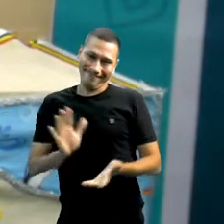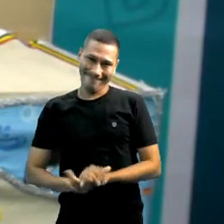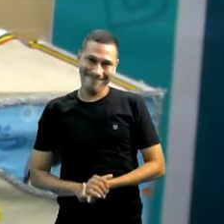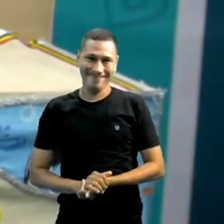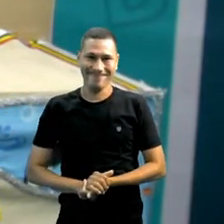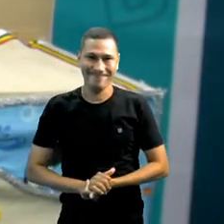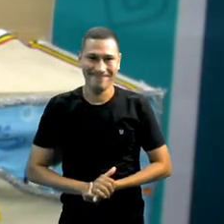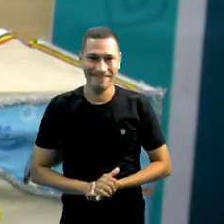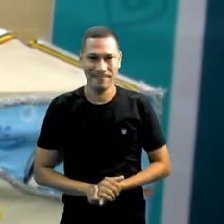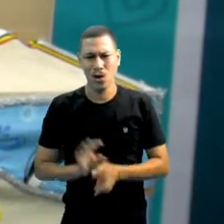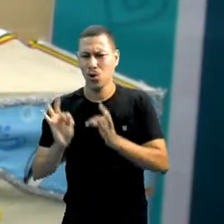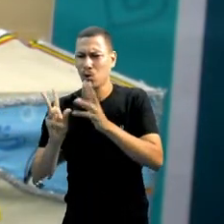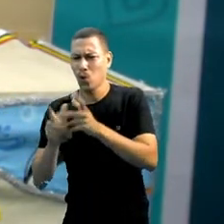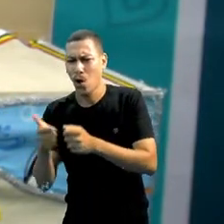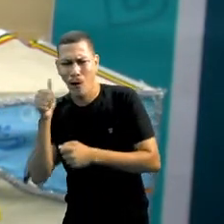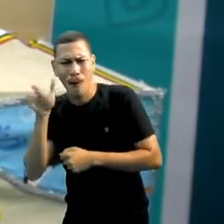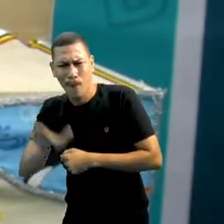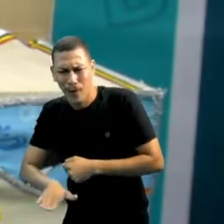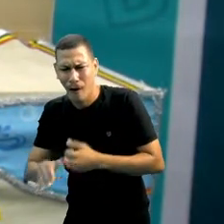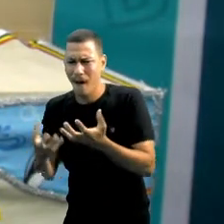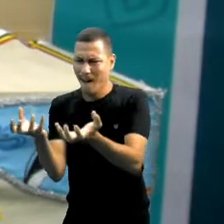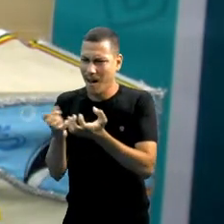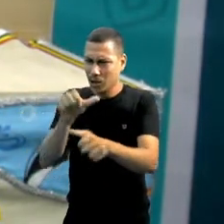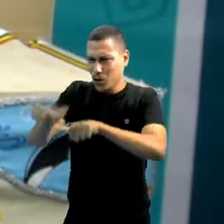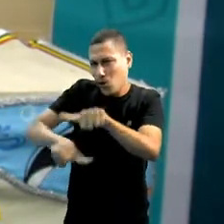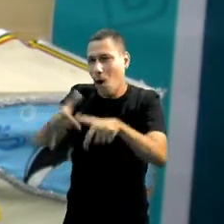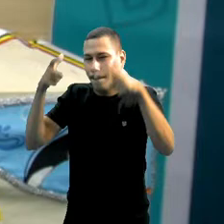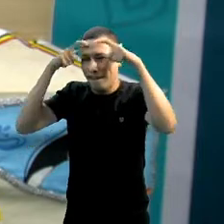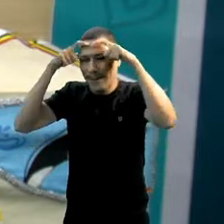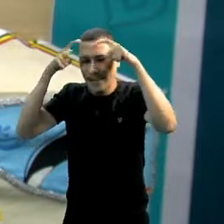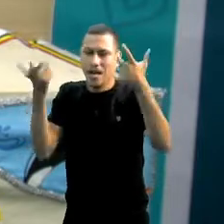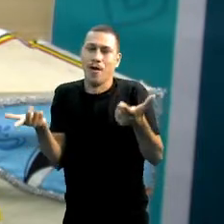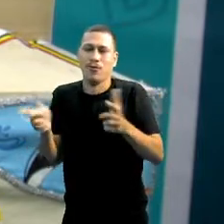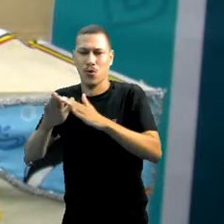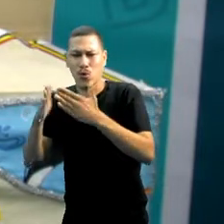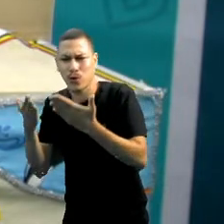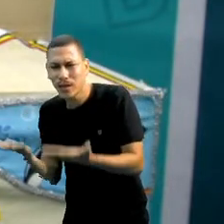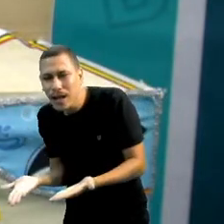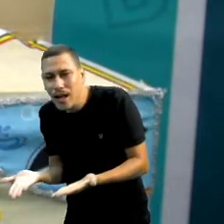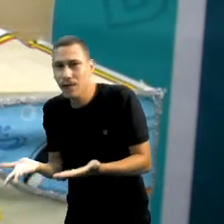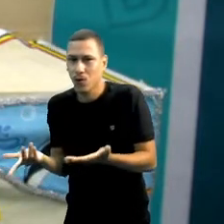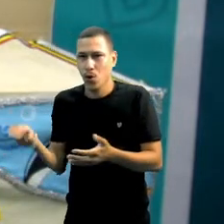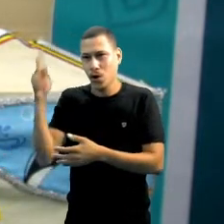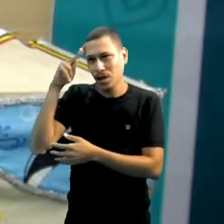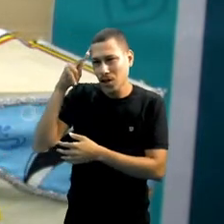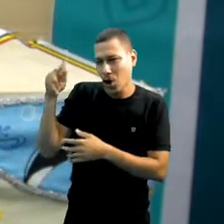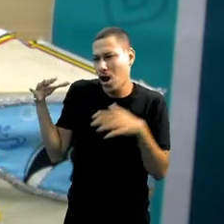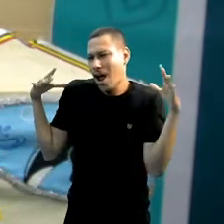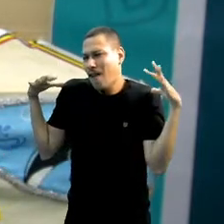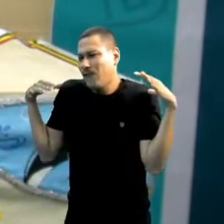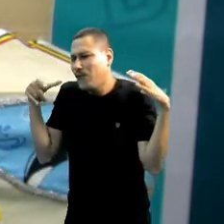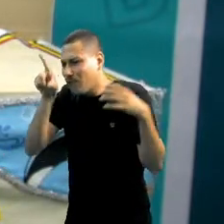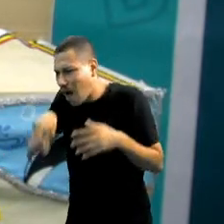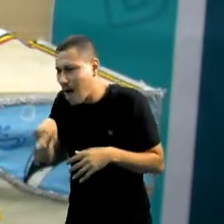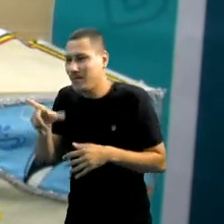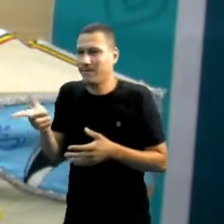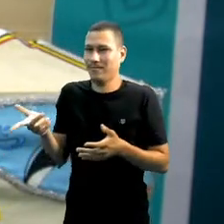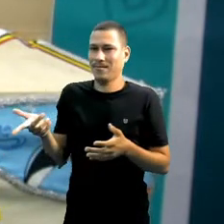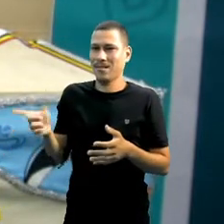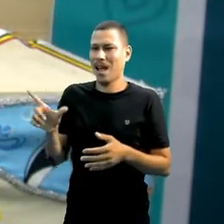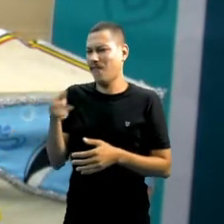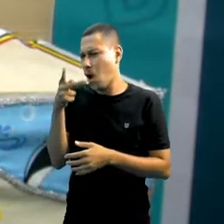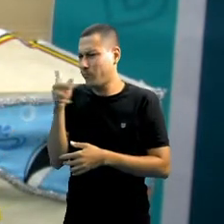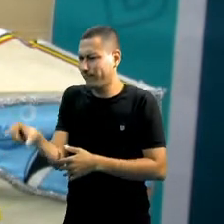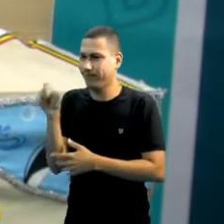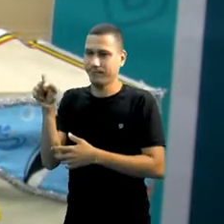Princesa! Todas as meninas querem ser princesa. Então, esse livro de contos de fadas disse que quem era que ia ser escolhido era